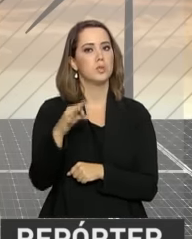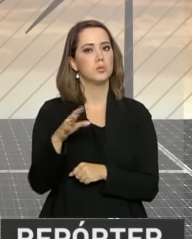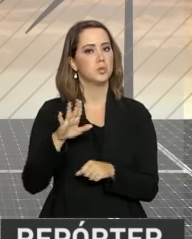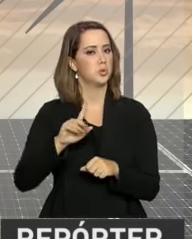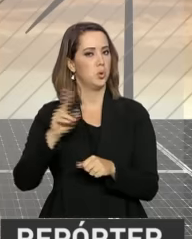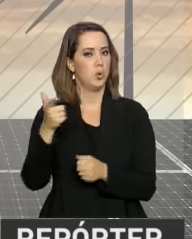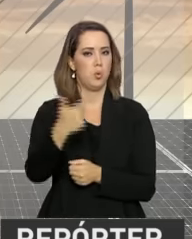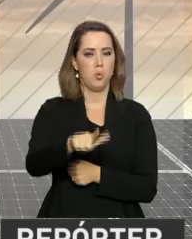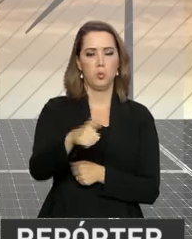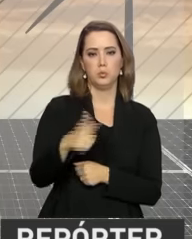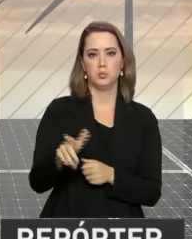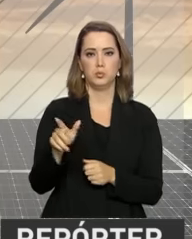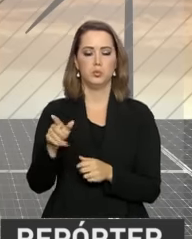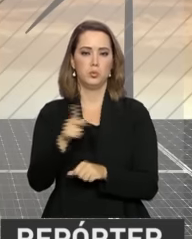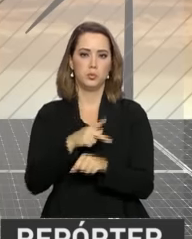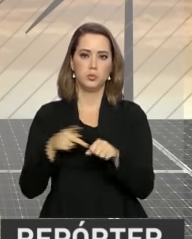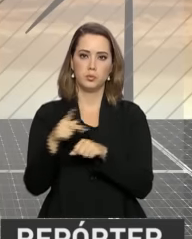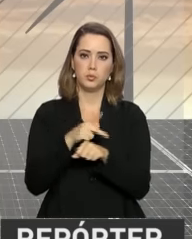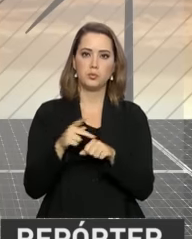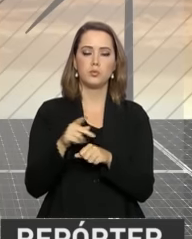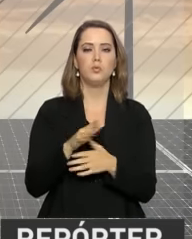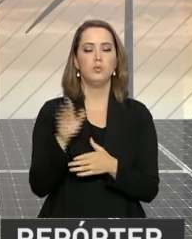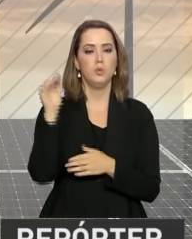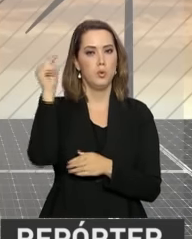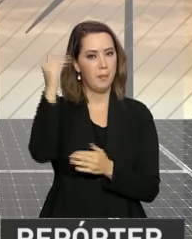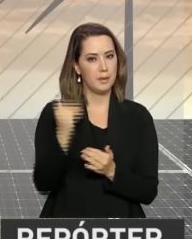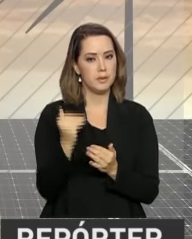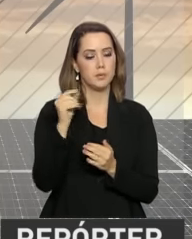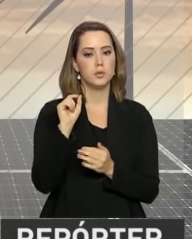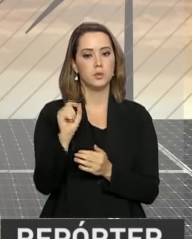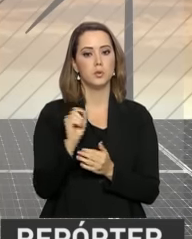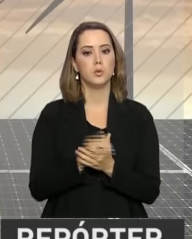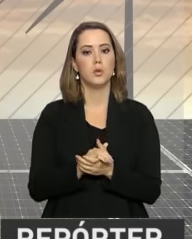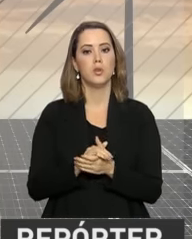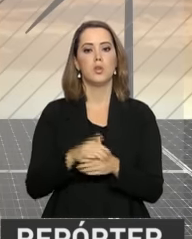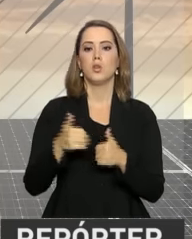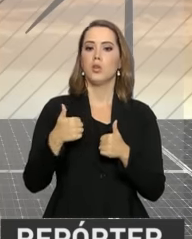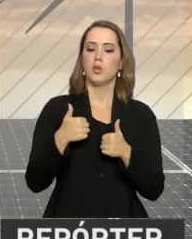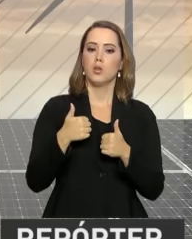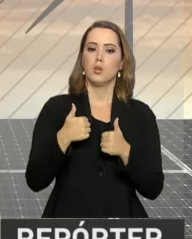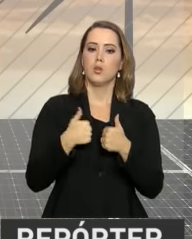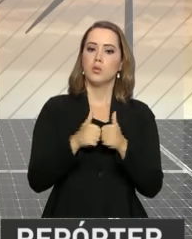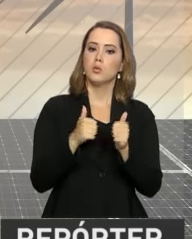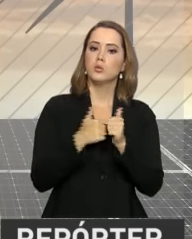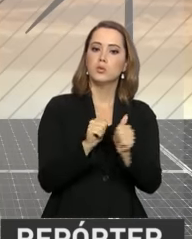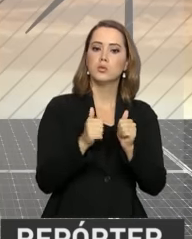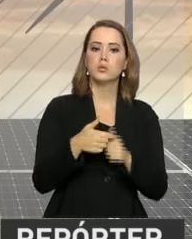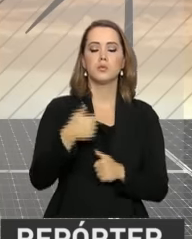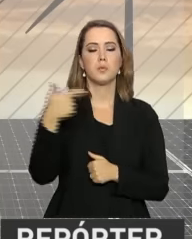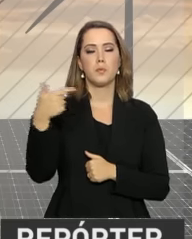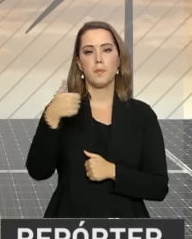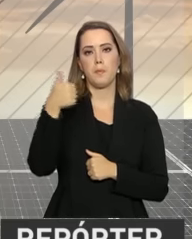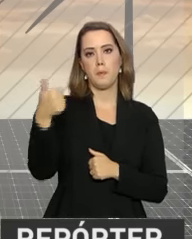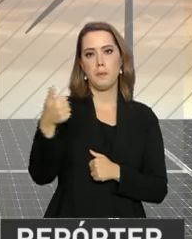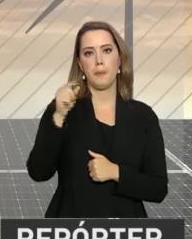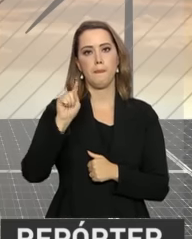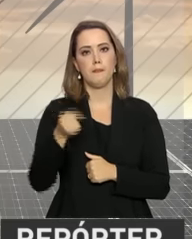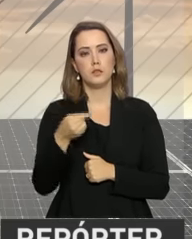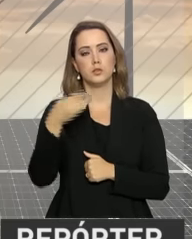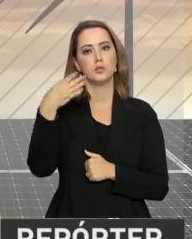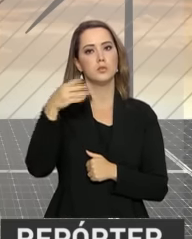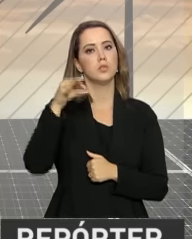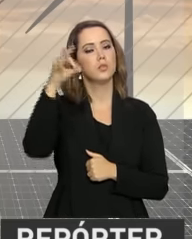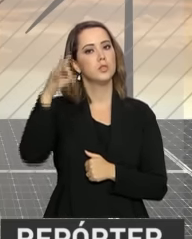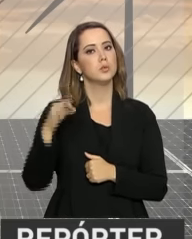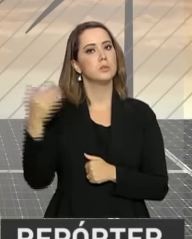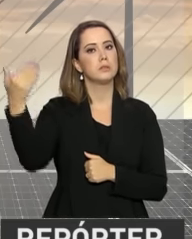23% já nos Transportes 21% do combustível vende de fontes renováveis como o etanol e o